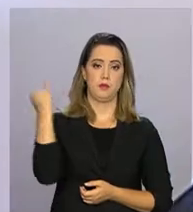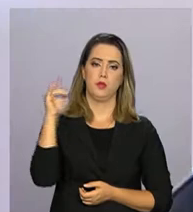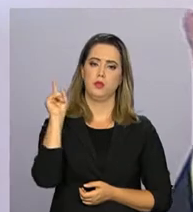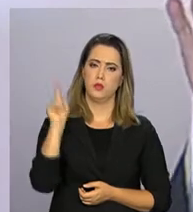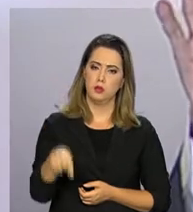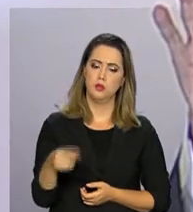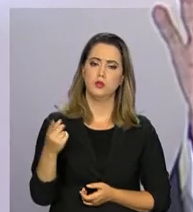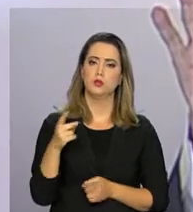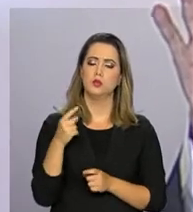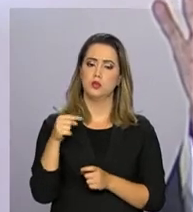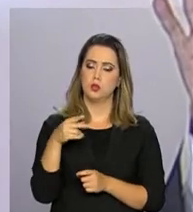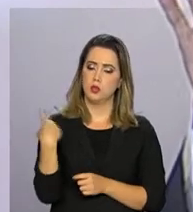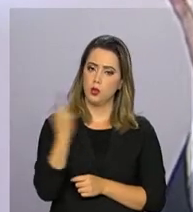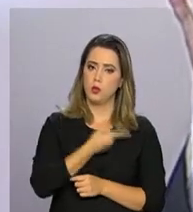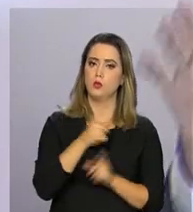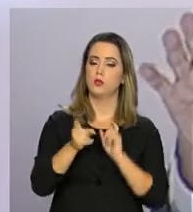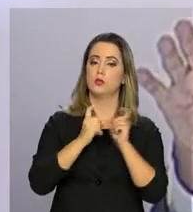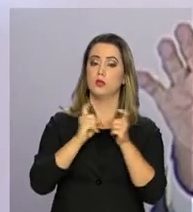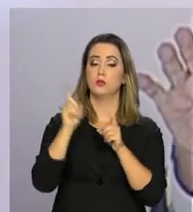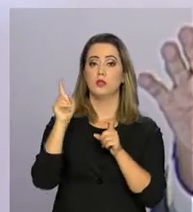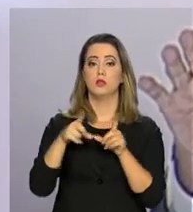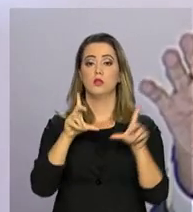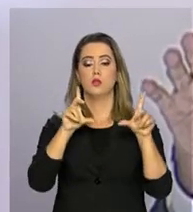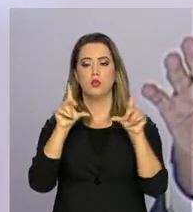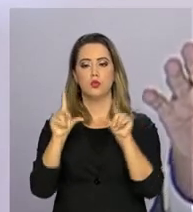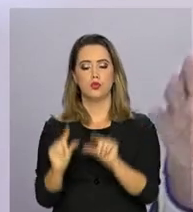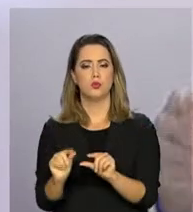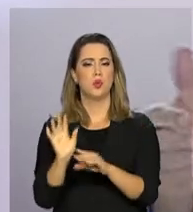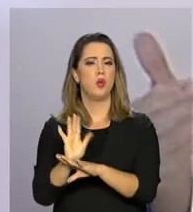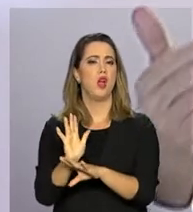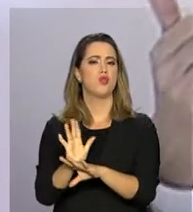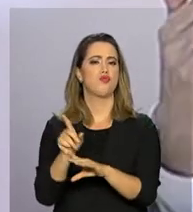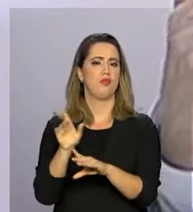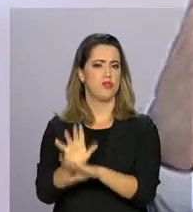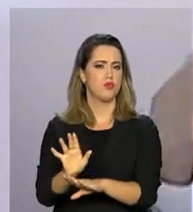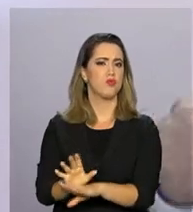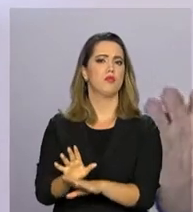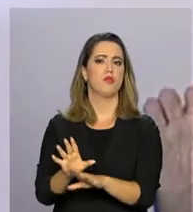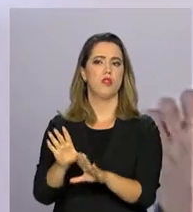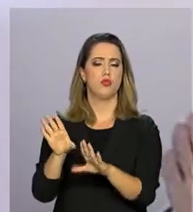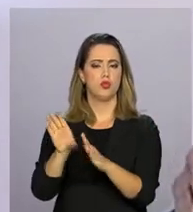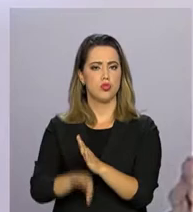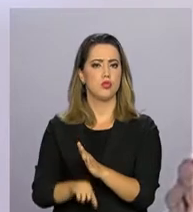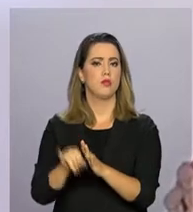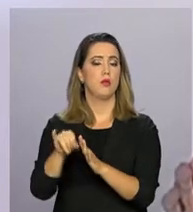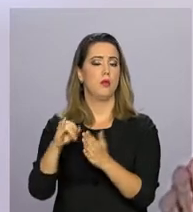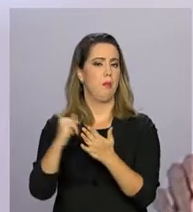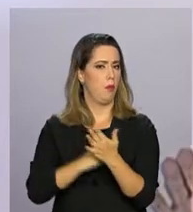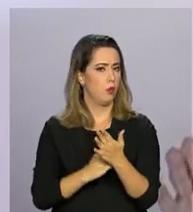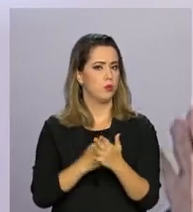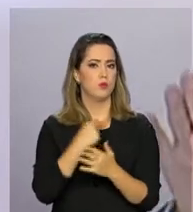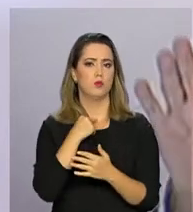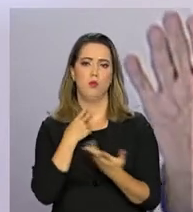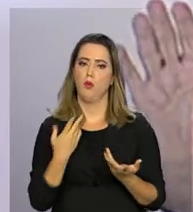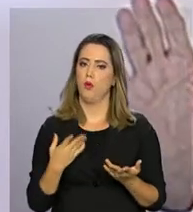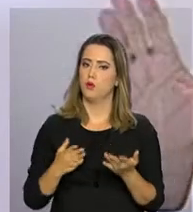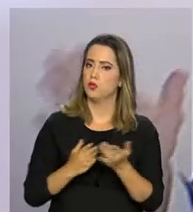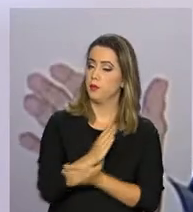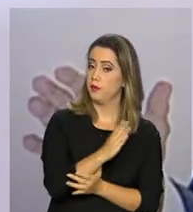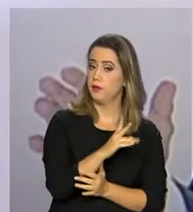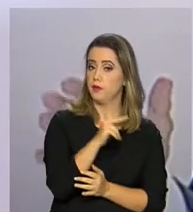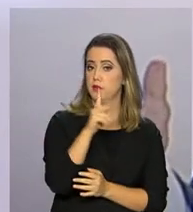há exatamente a queda dos subsídios é a aprovação da pele p com